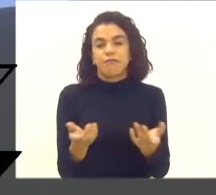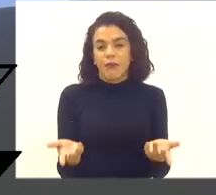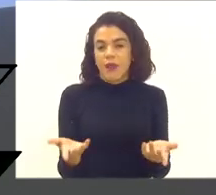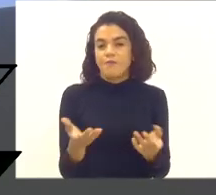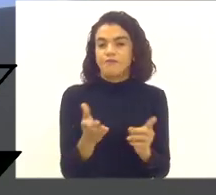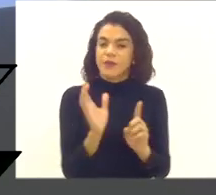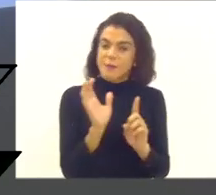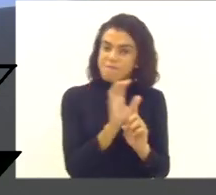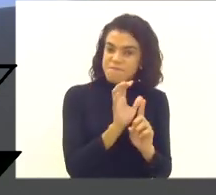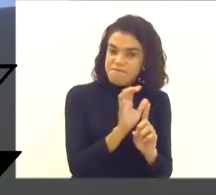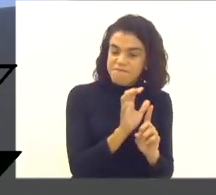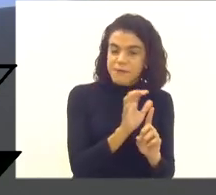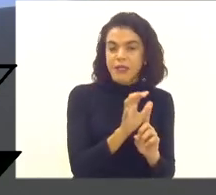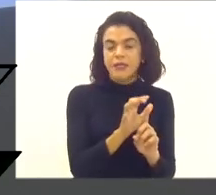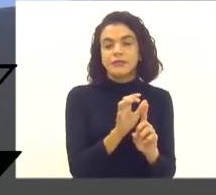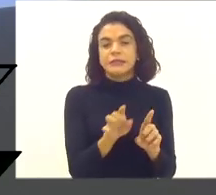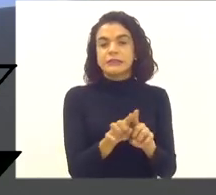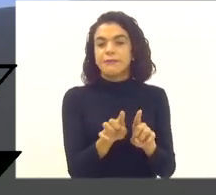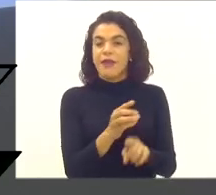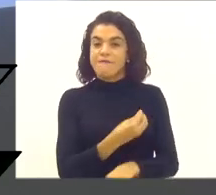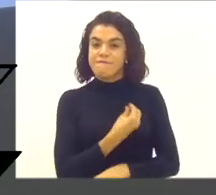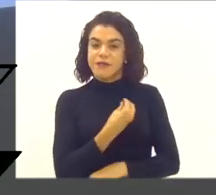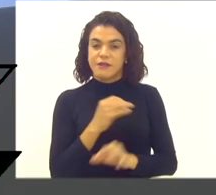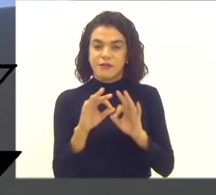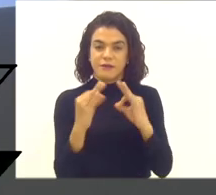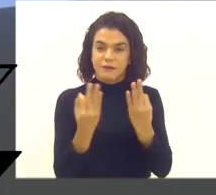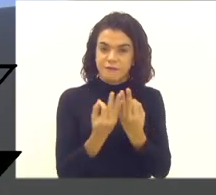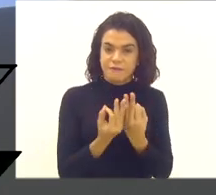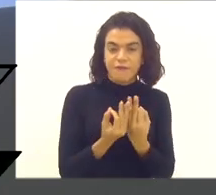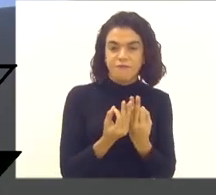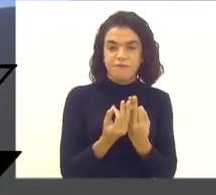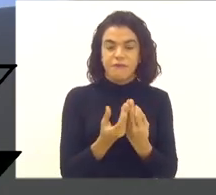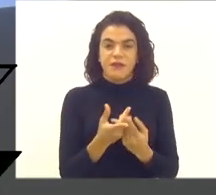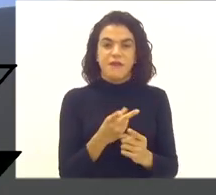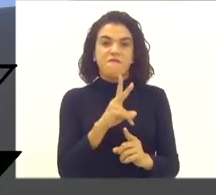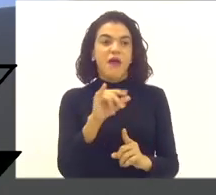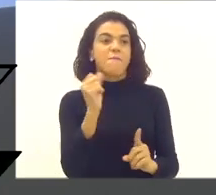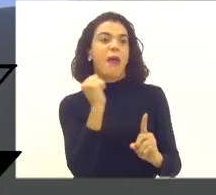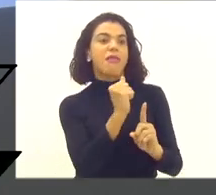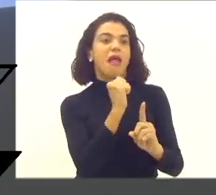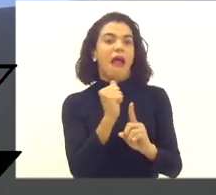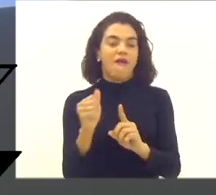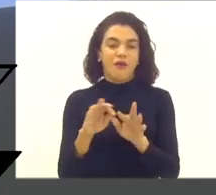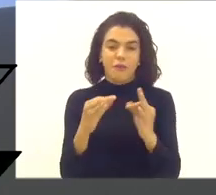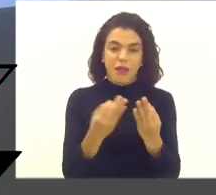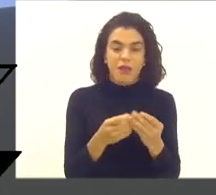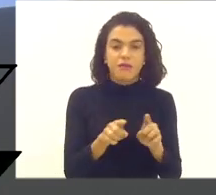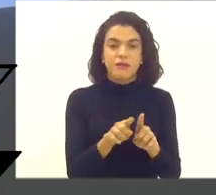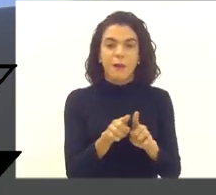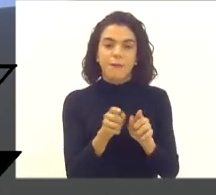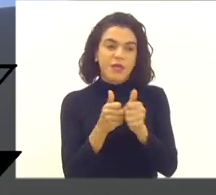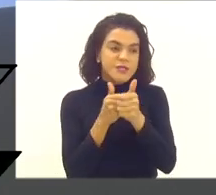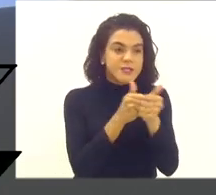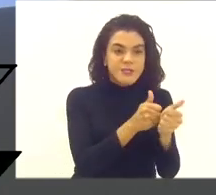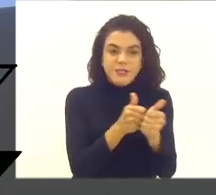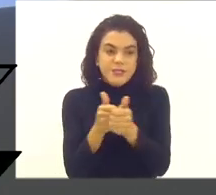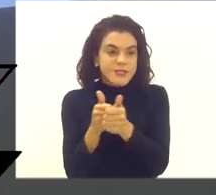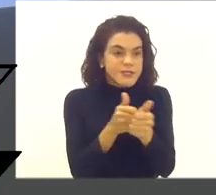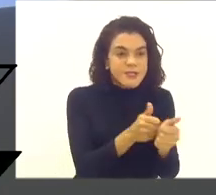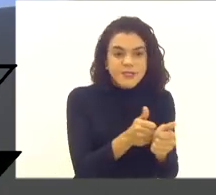ameaças muitas vezes as vidas dos familiares então stalking também né Às vezes as pessoas que